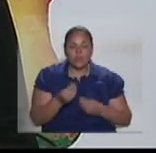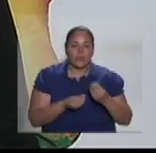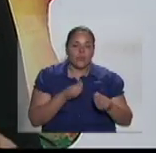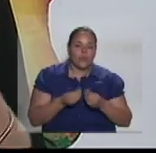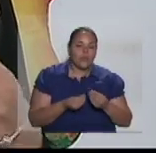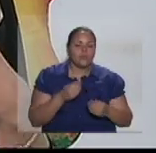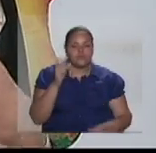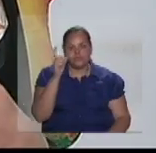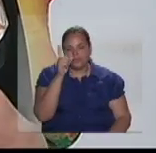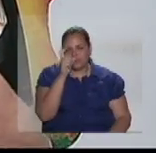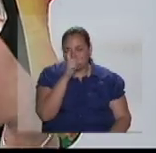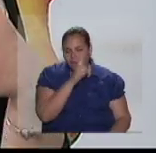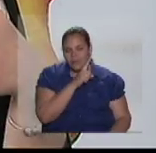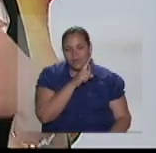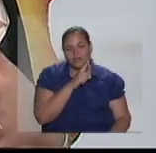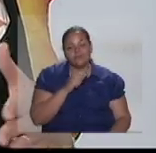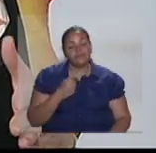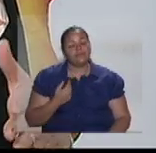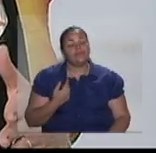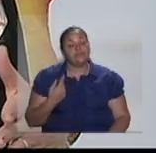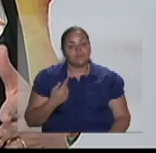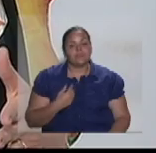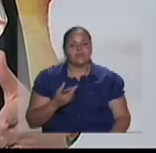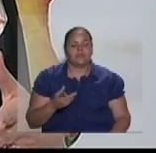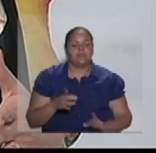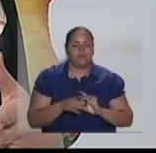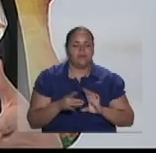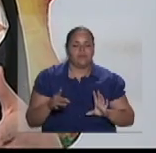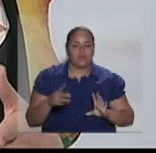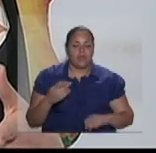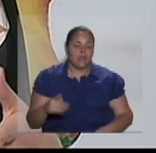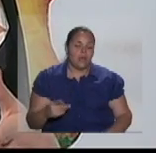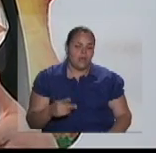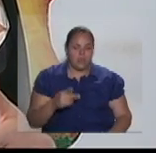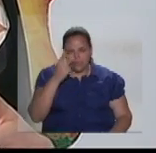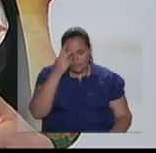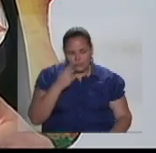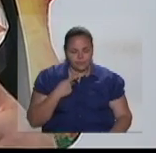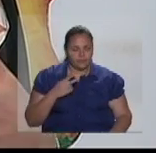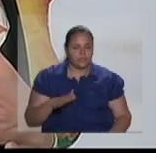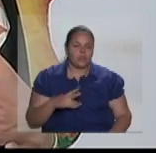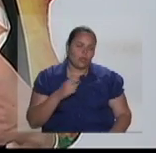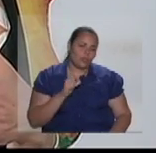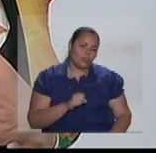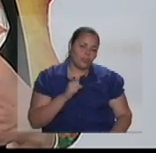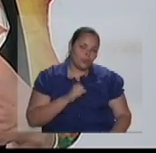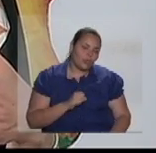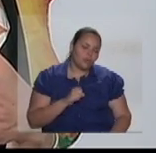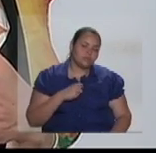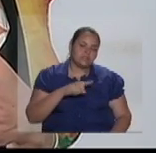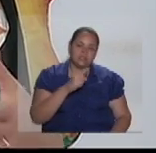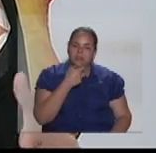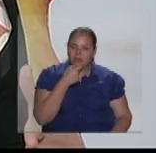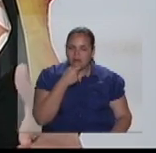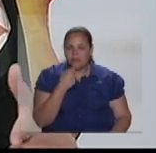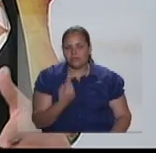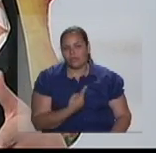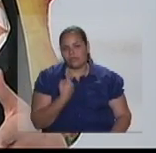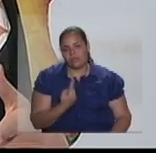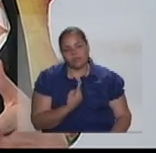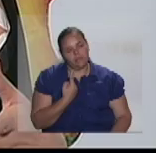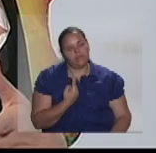com muito mais dificuldade de deixar essa autonomia dos meninos, né? Ah, então aí eu posso então ir para o